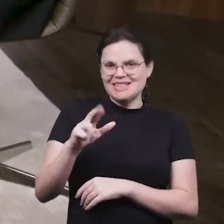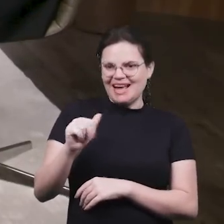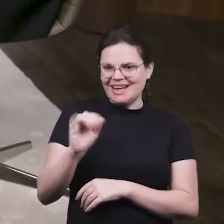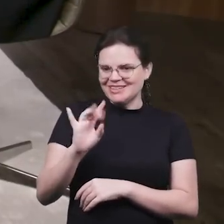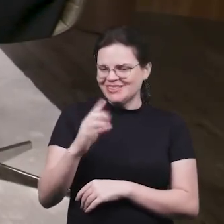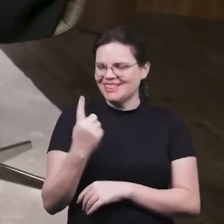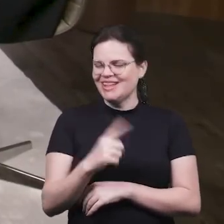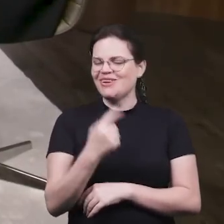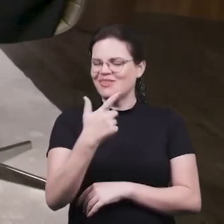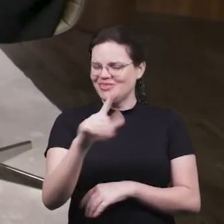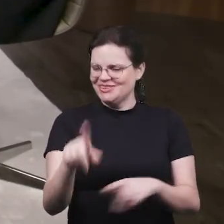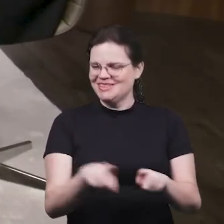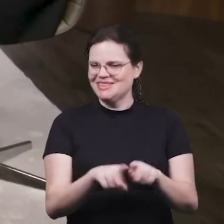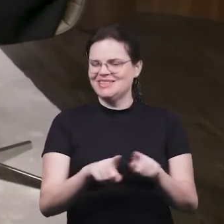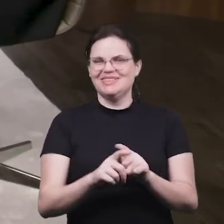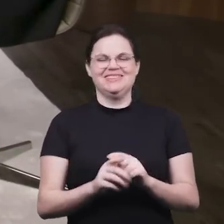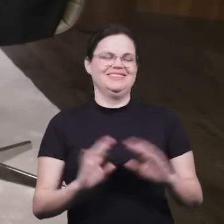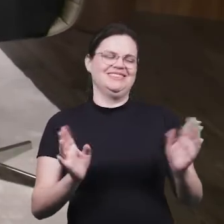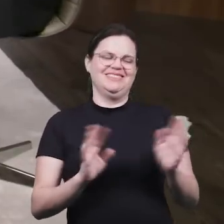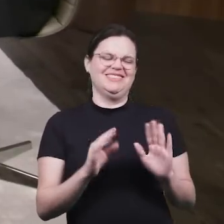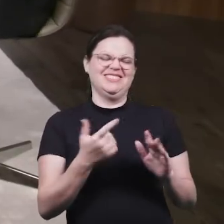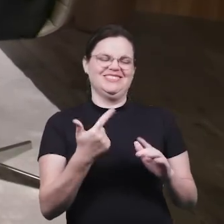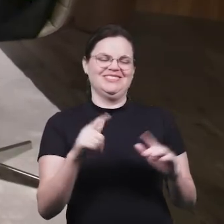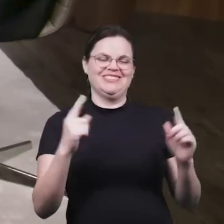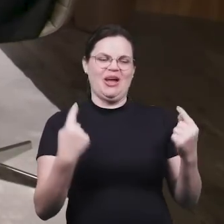unidos, não tem competição.